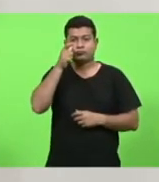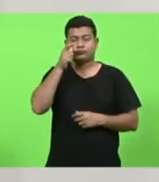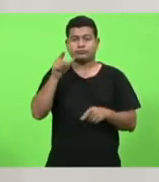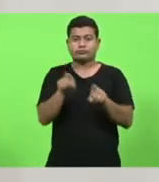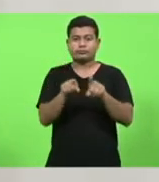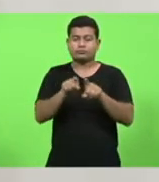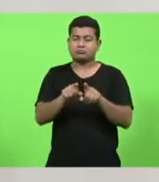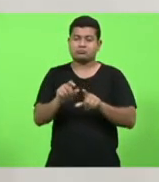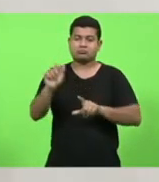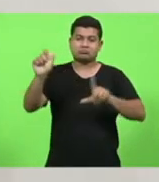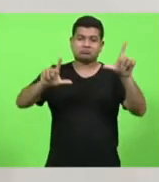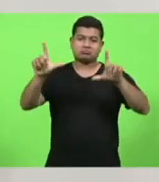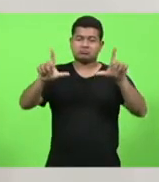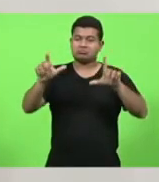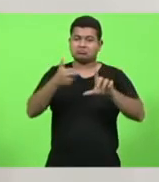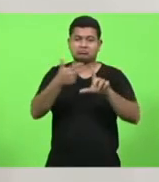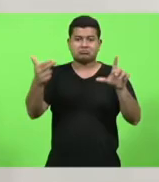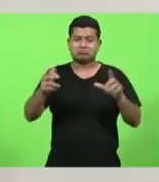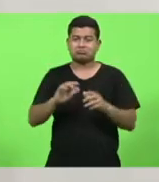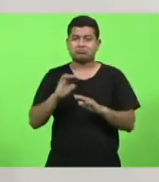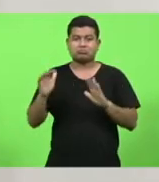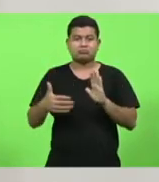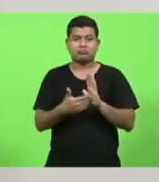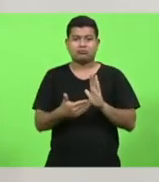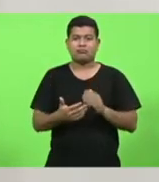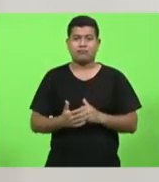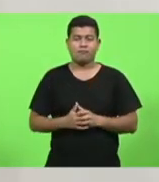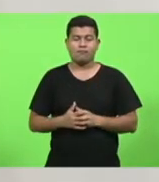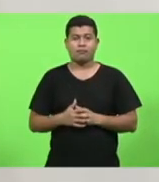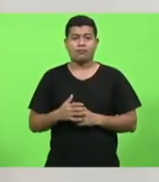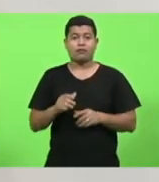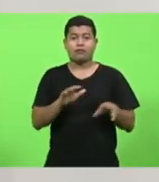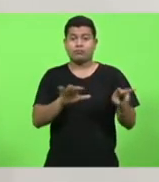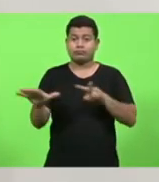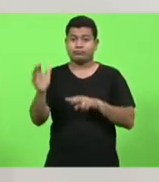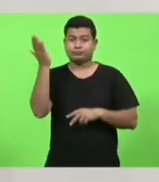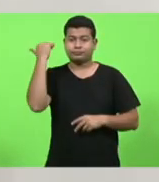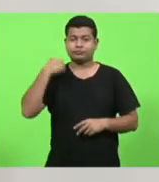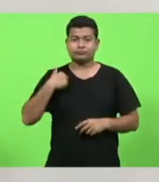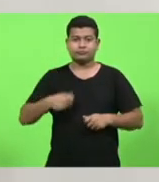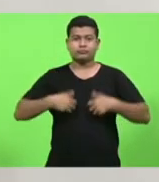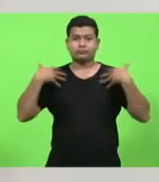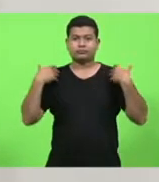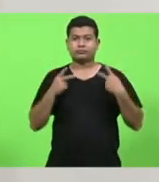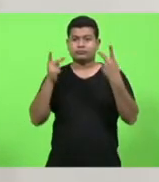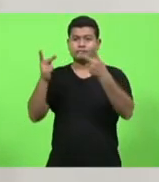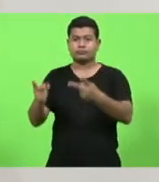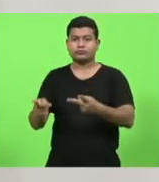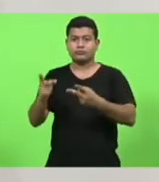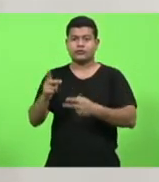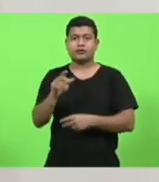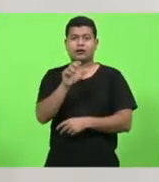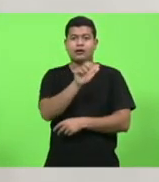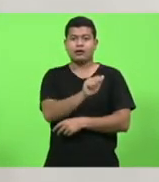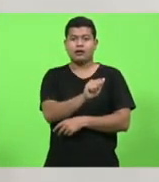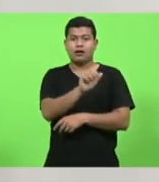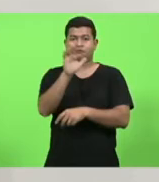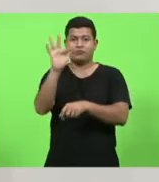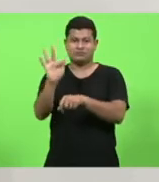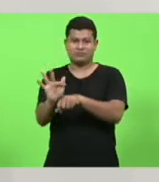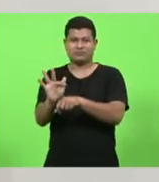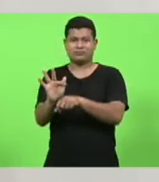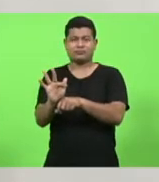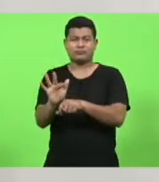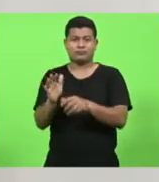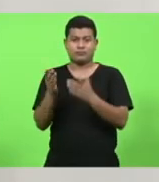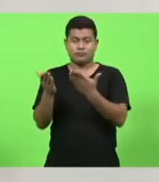respectivos. Senhor presidente, na semana passada eu tive a honra de ir para Alfredo Wagner, num